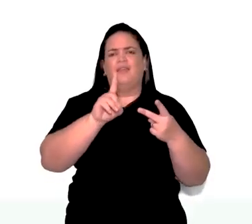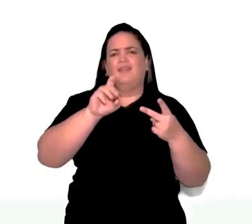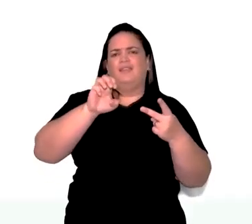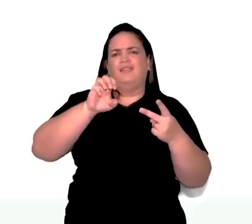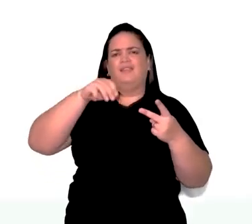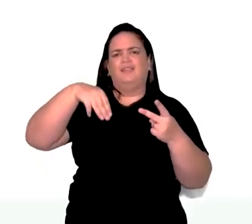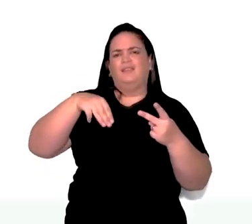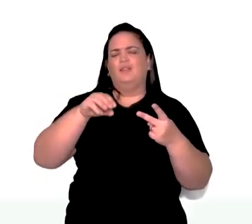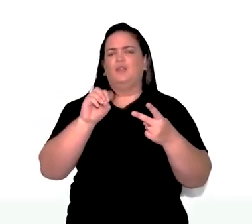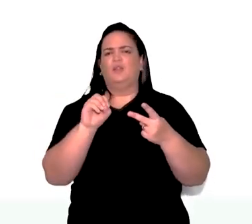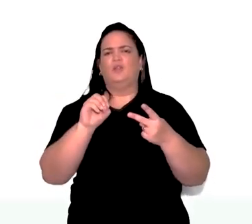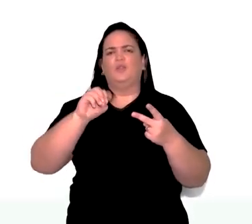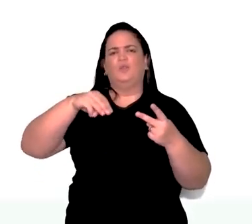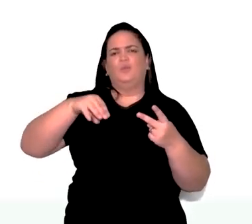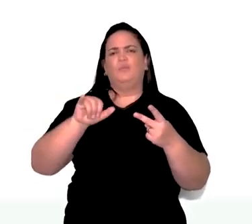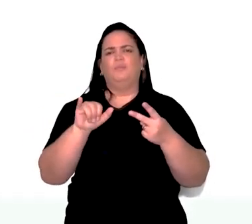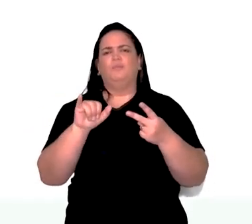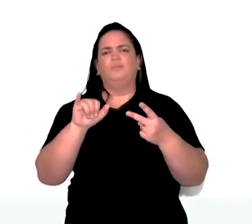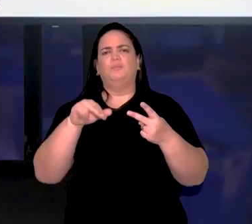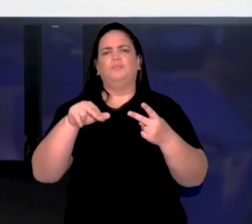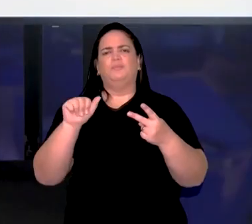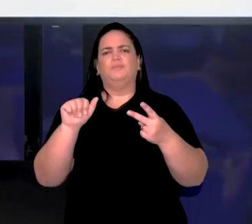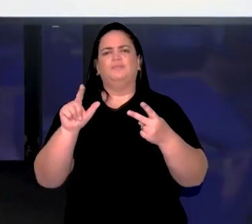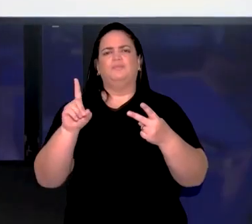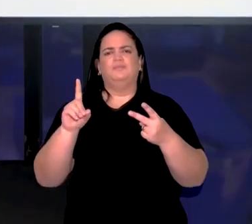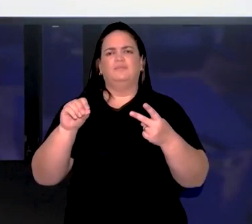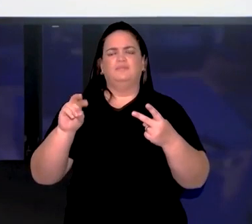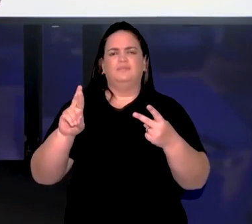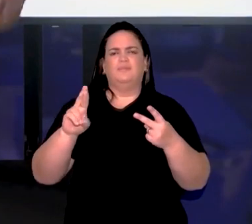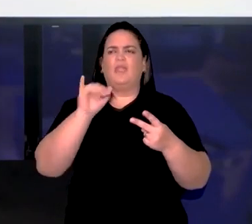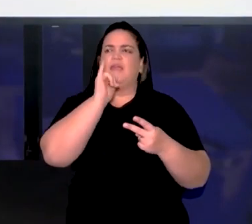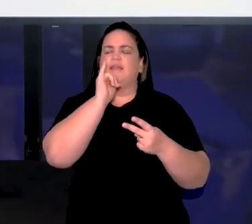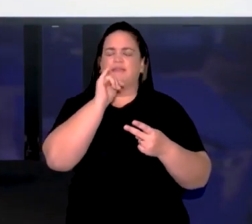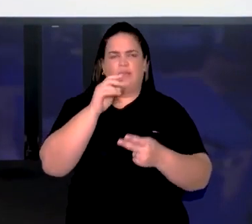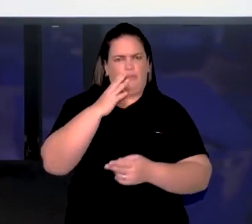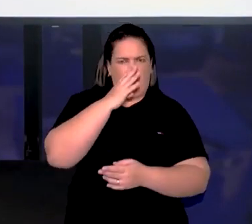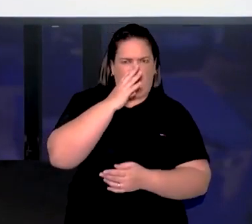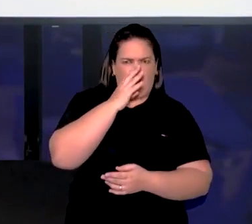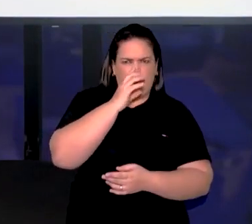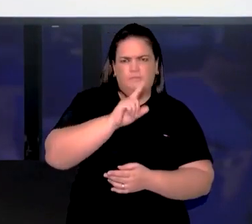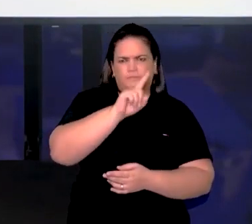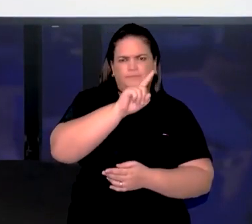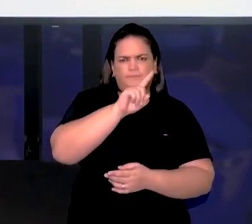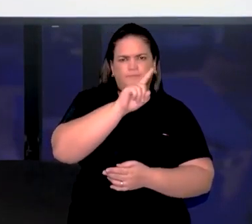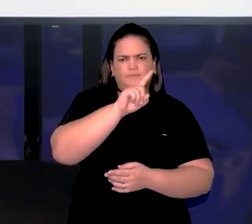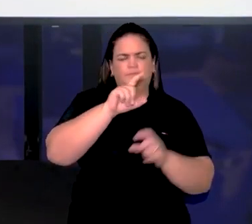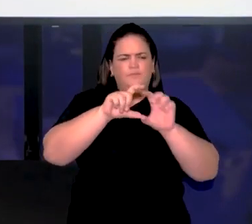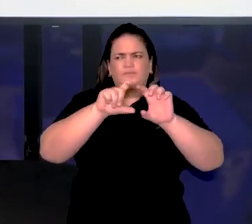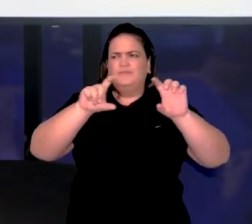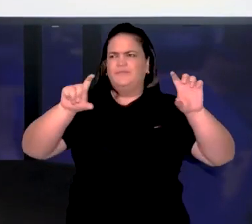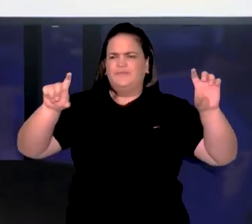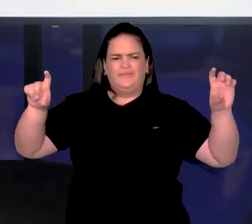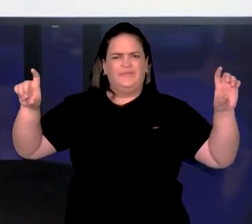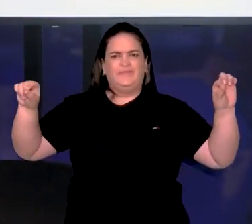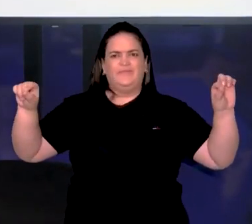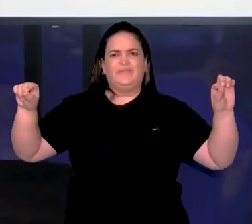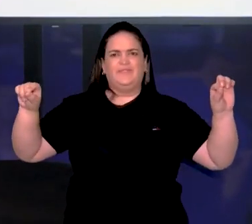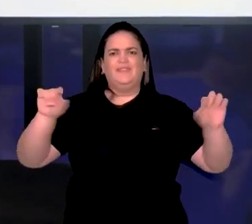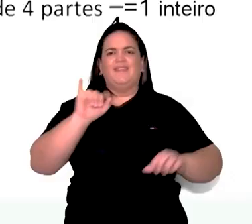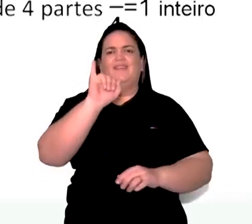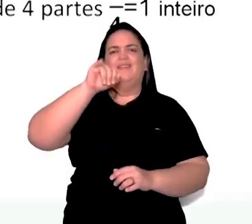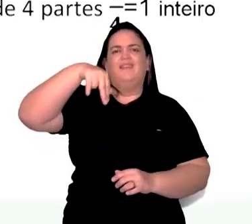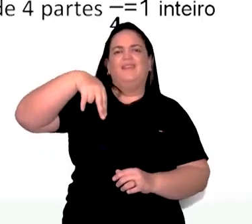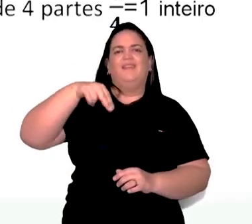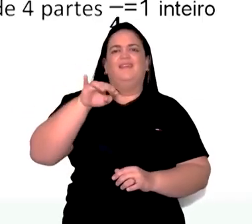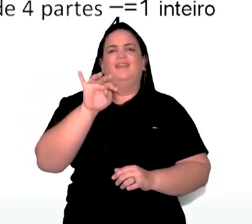que observar aqui que eu tenho um inteiro, uma barra inteirinha. Mas e se eu dividir essa barra